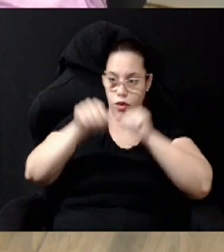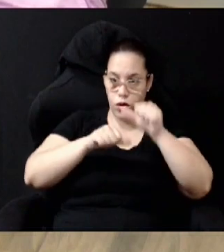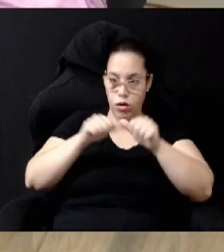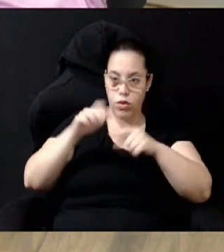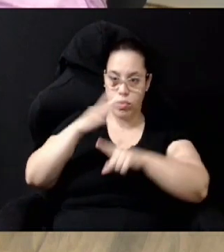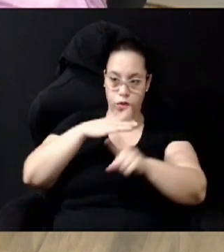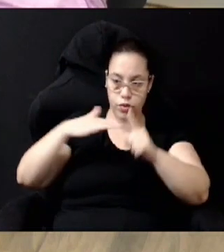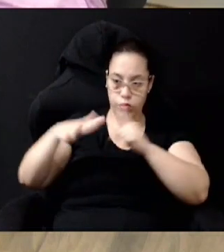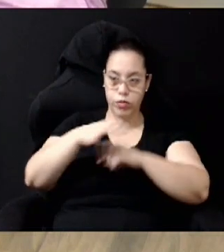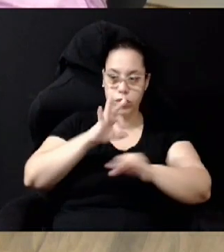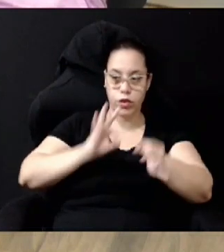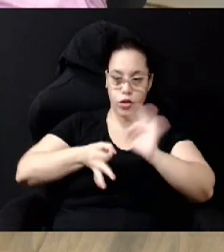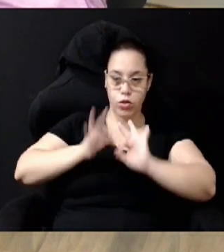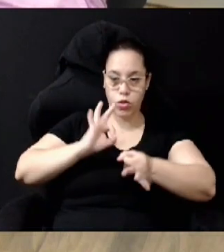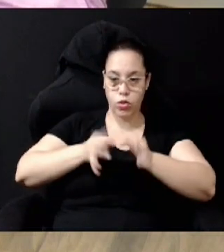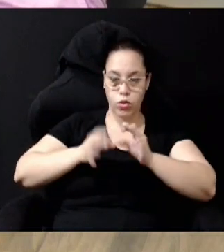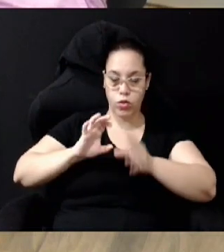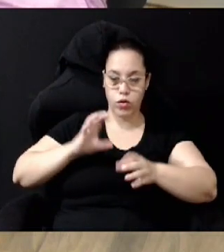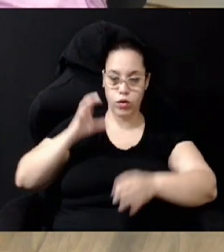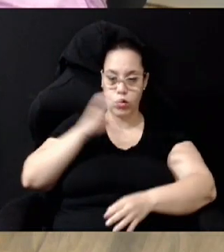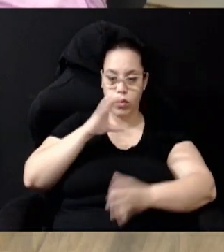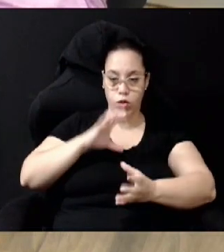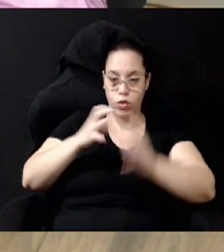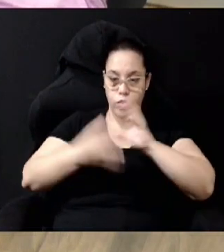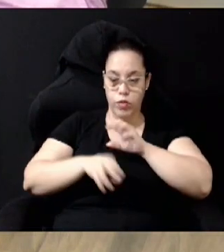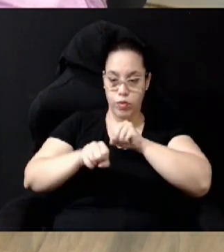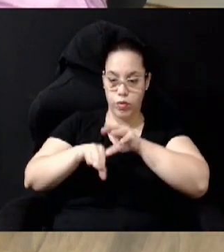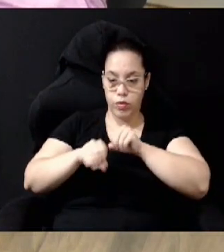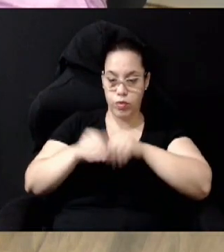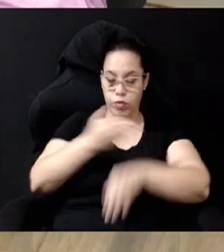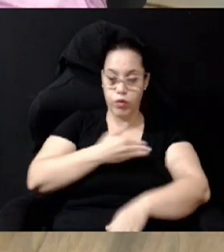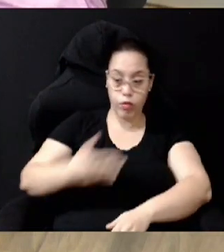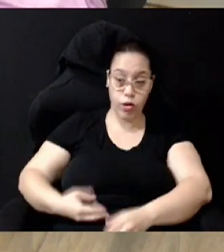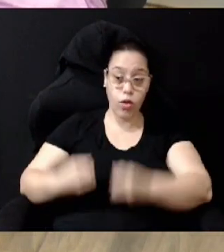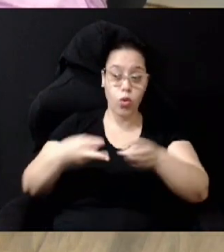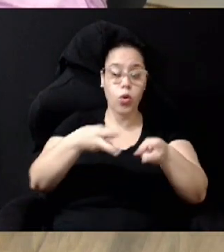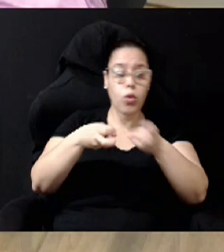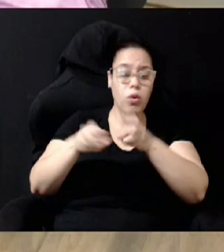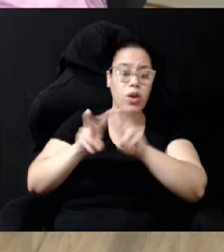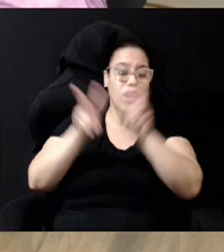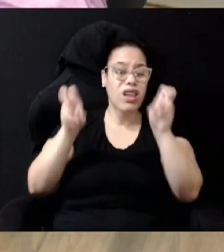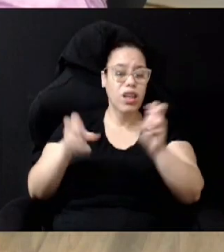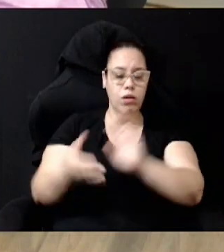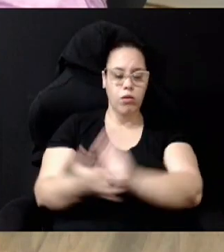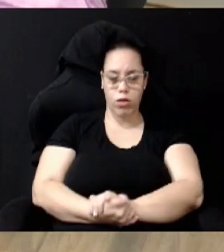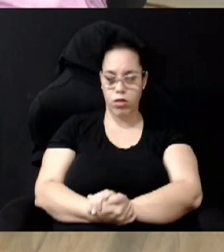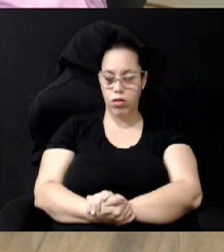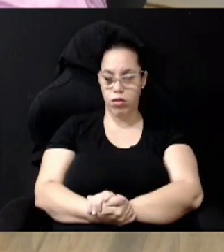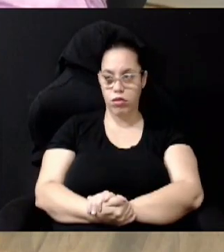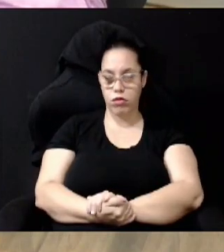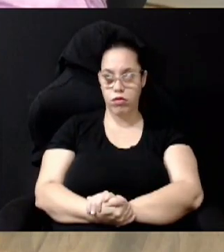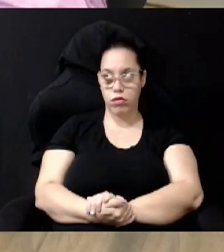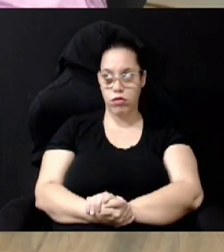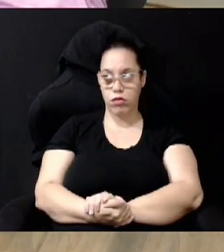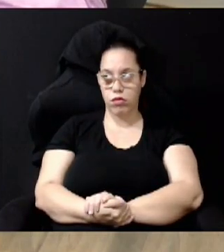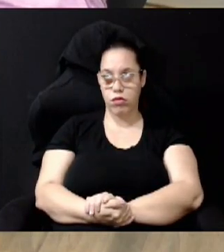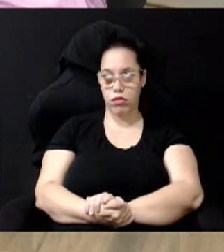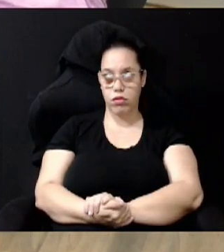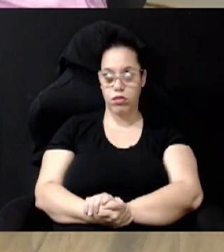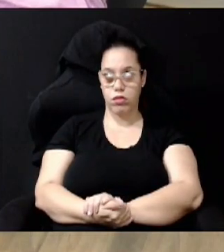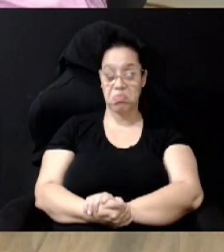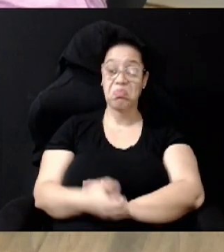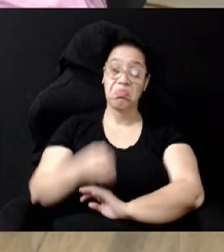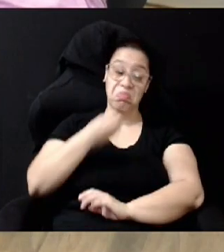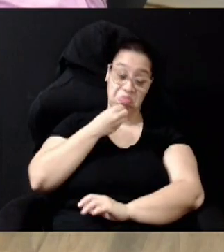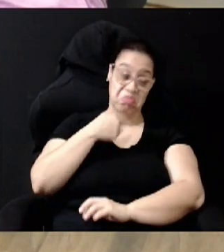justiça climática e governança e educação ambiental. Como é que vocês enxergam este tema? Não, nós achamos muito, eu pelo